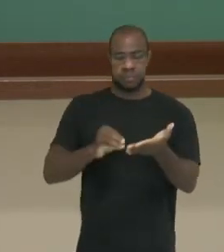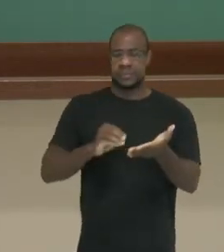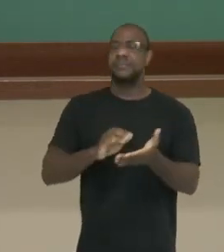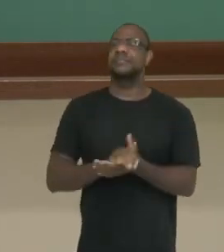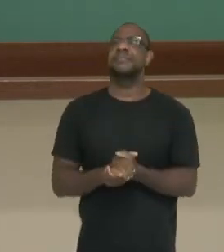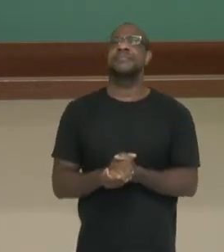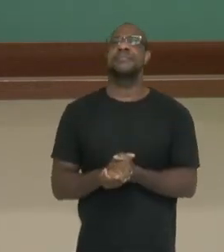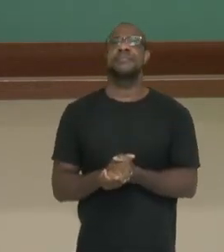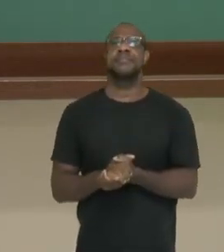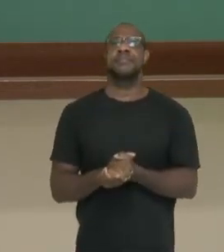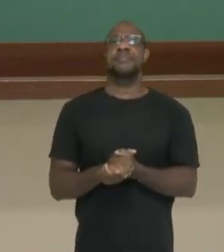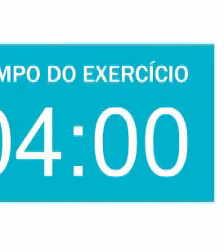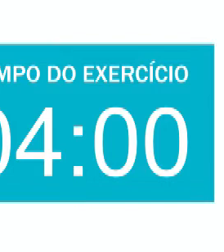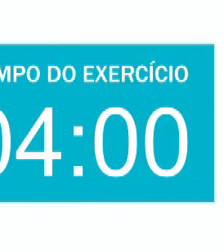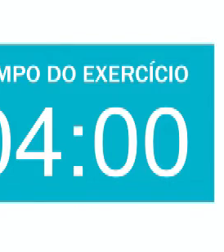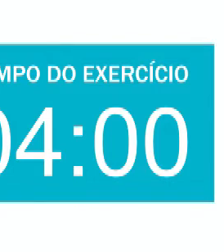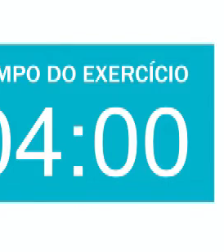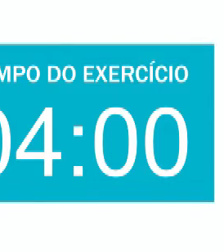segunda atividade.